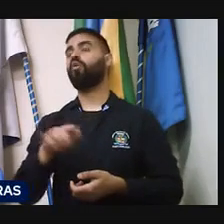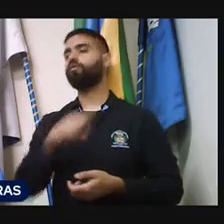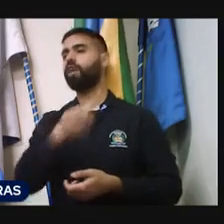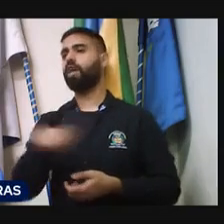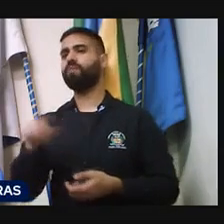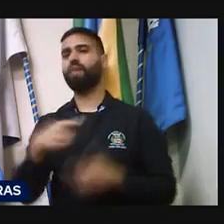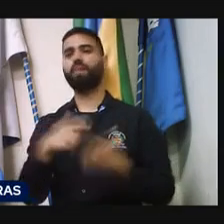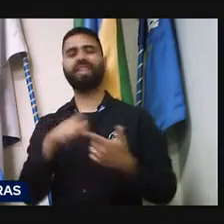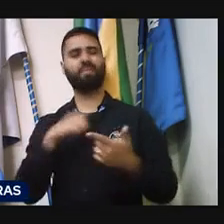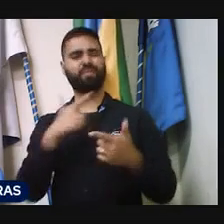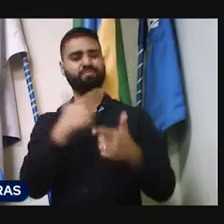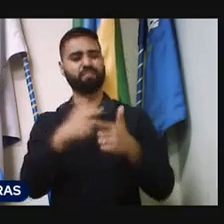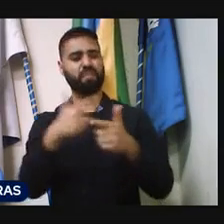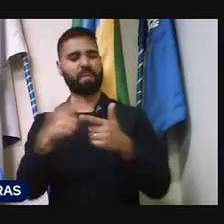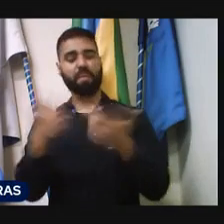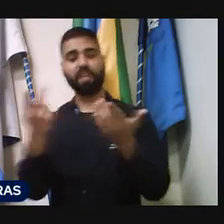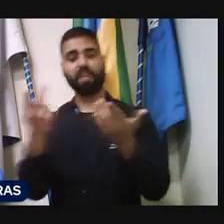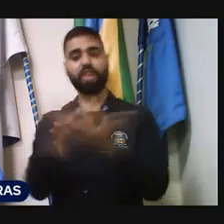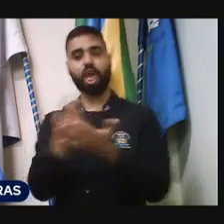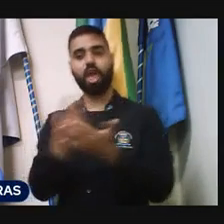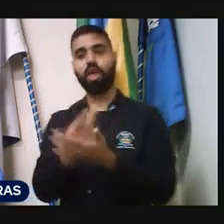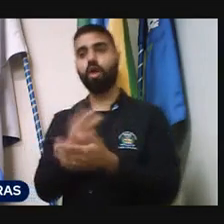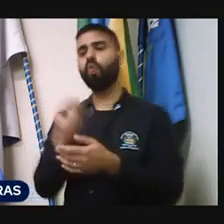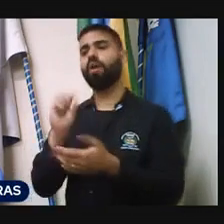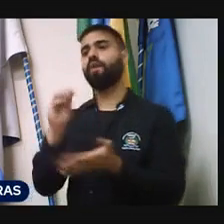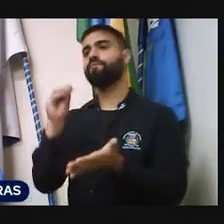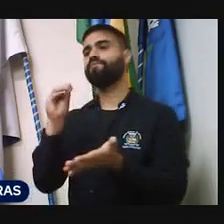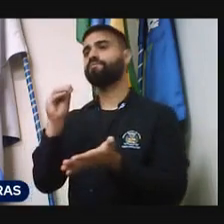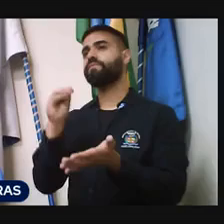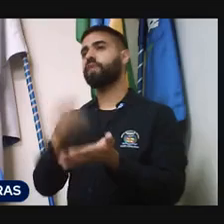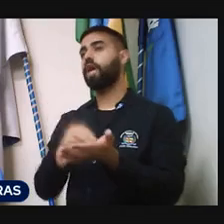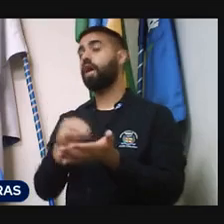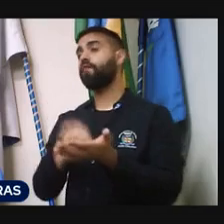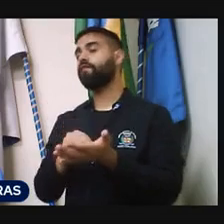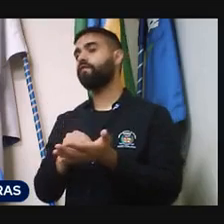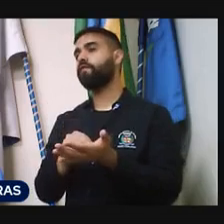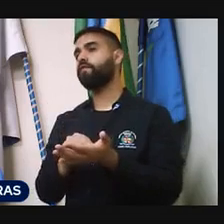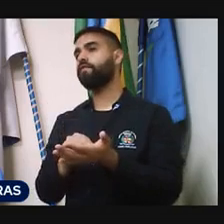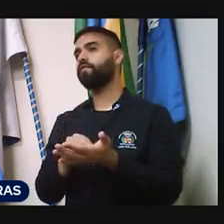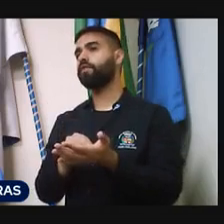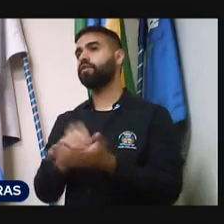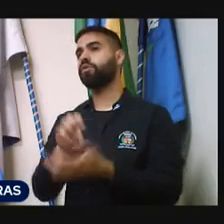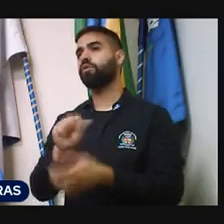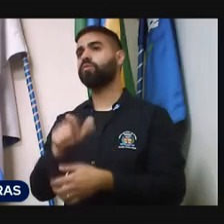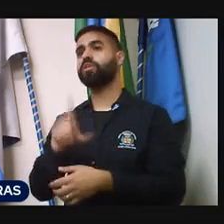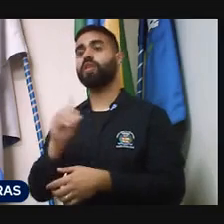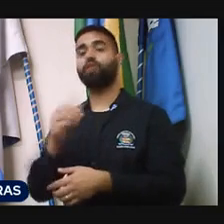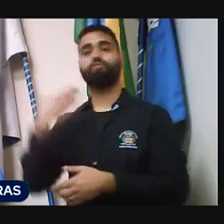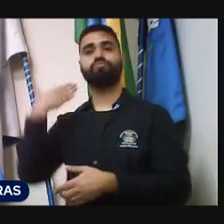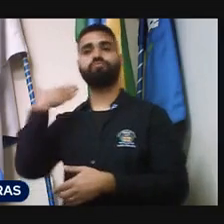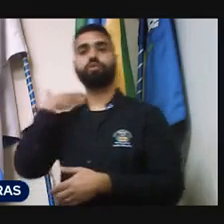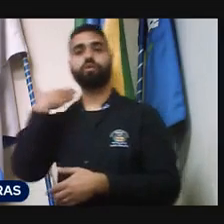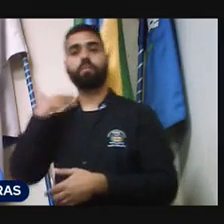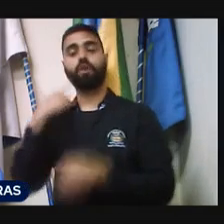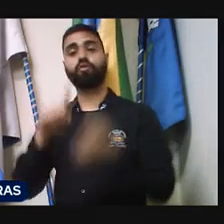virtude de irregularidades e improbidades quais seja ausência das conciliações dos saldos das contas bancárias no mês dezembro 2012